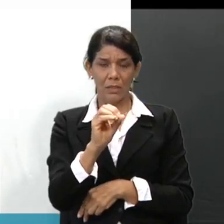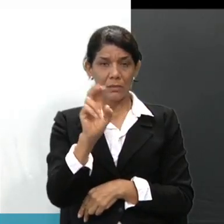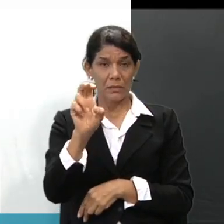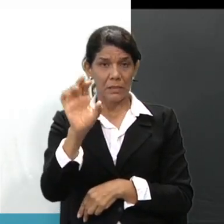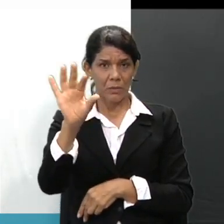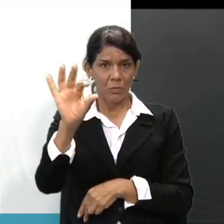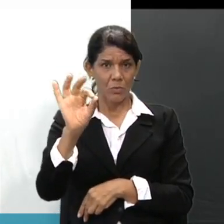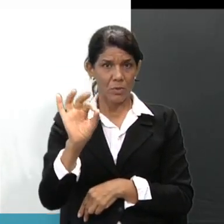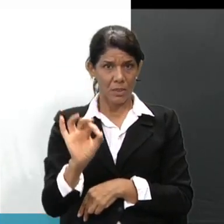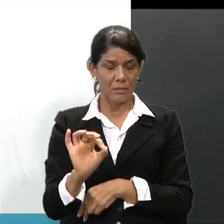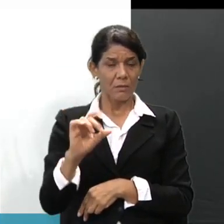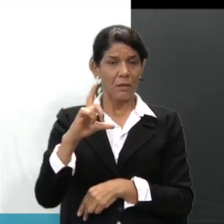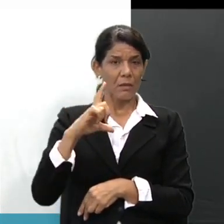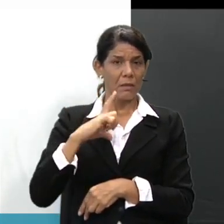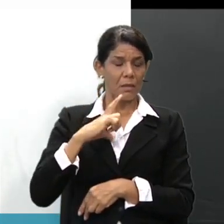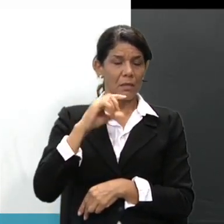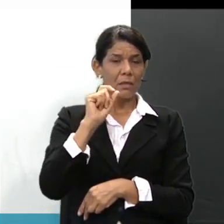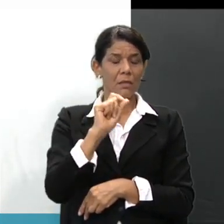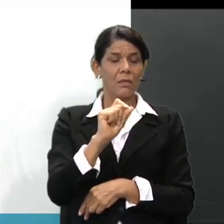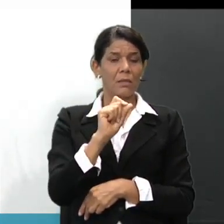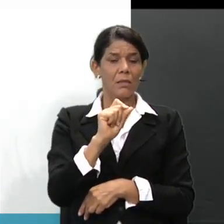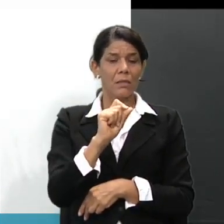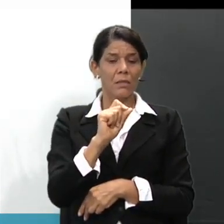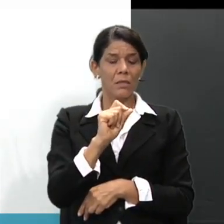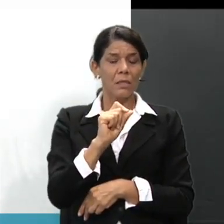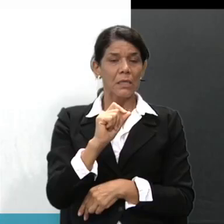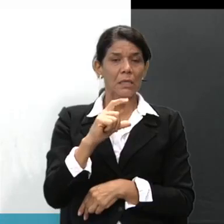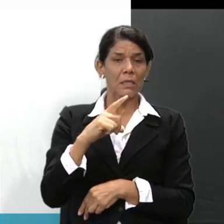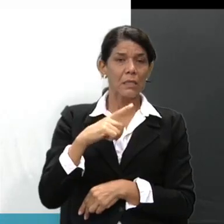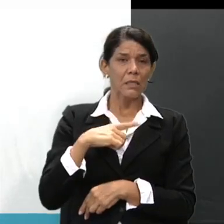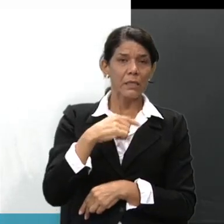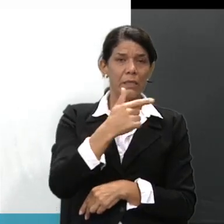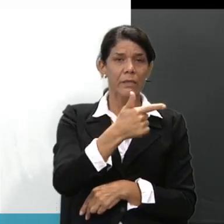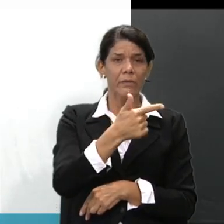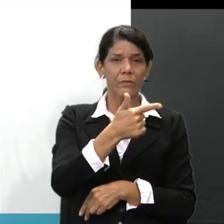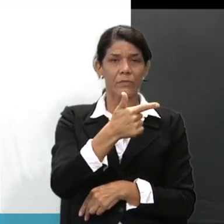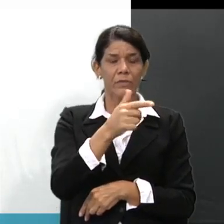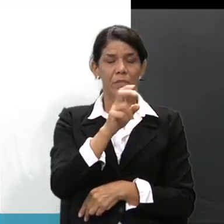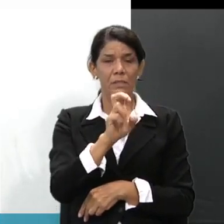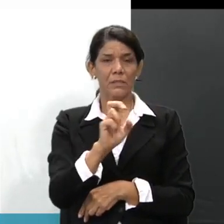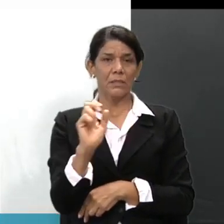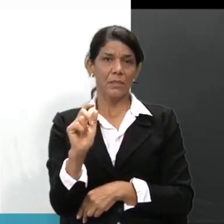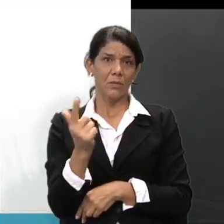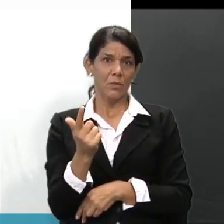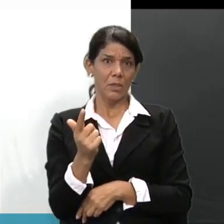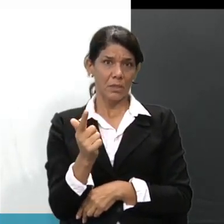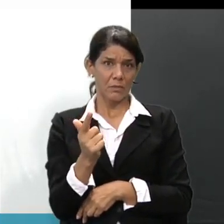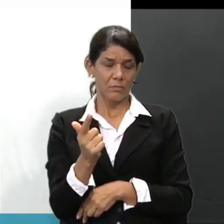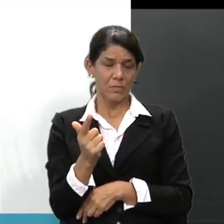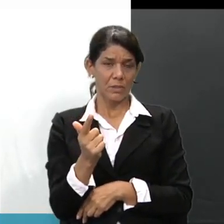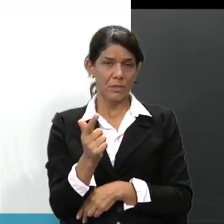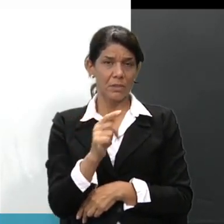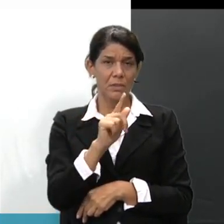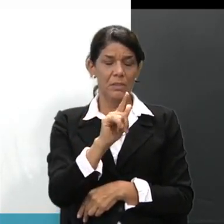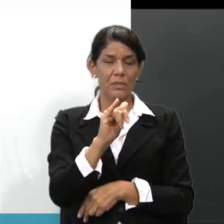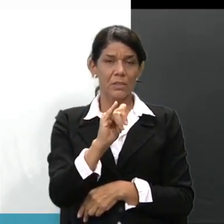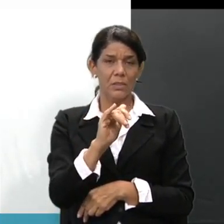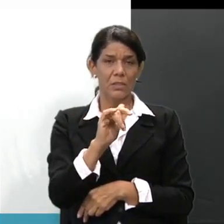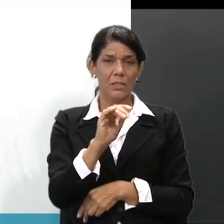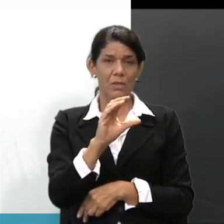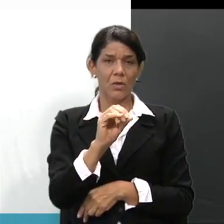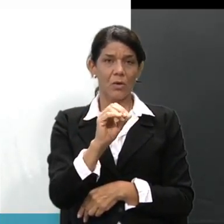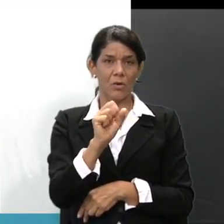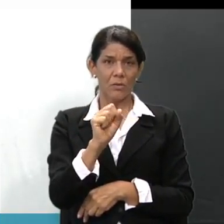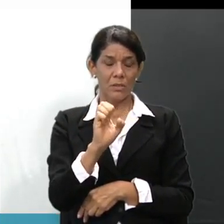5% disponível na unidade possui 25 gramas de glicose.